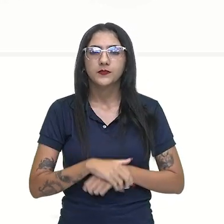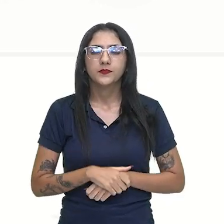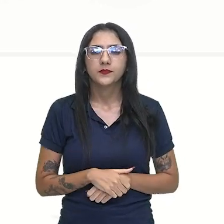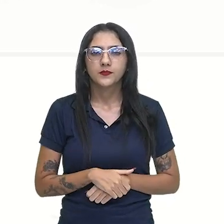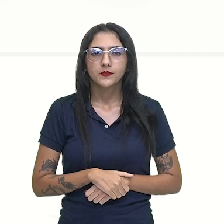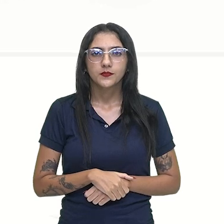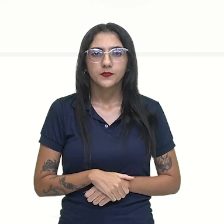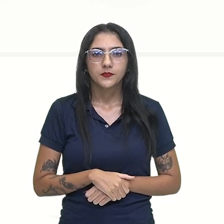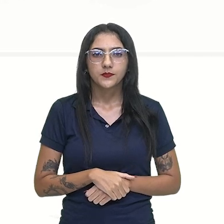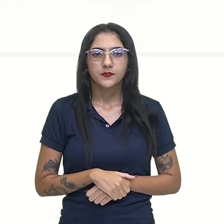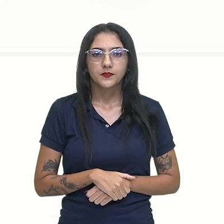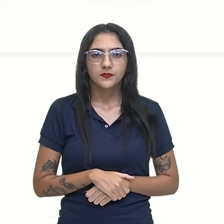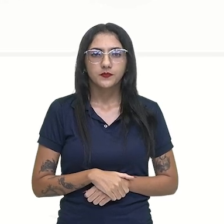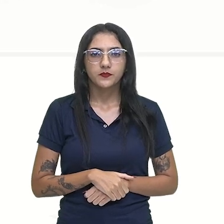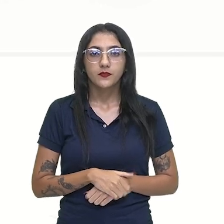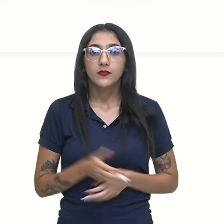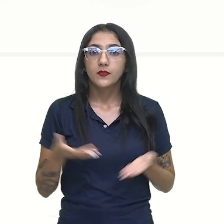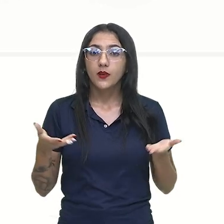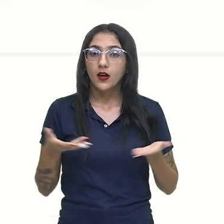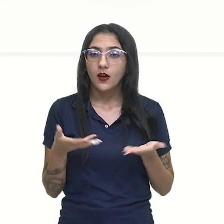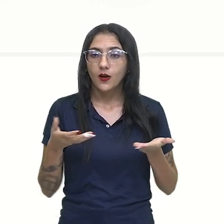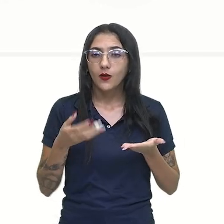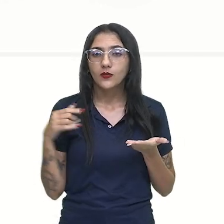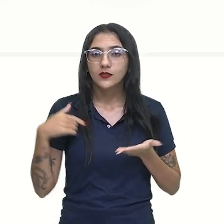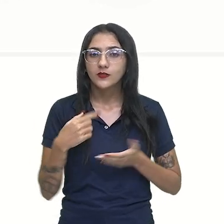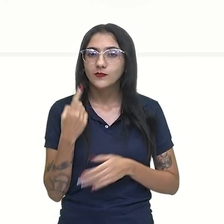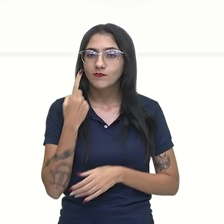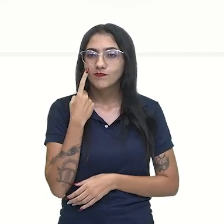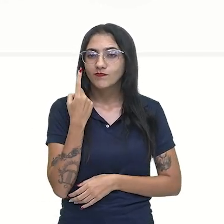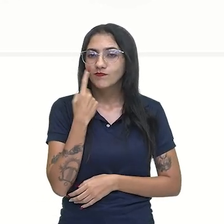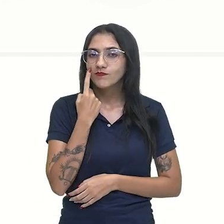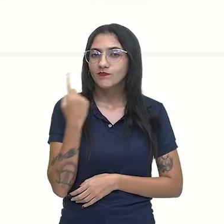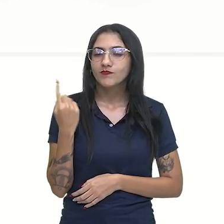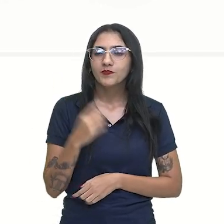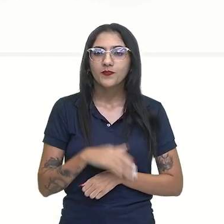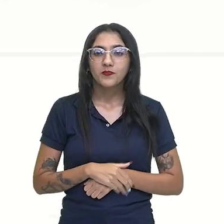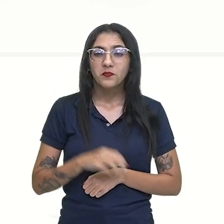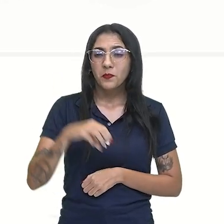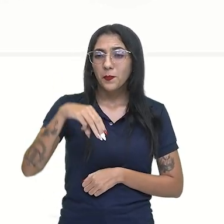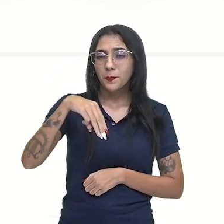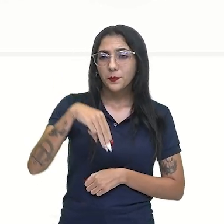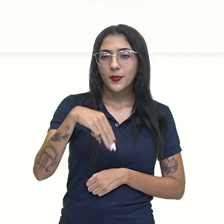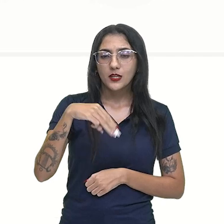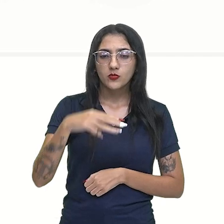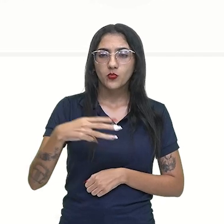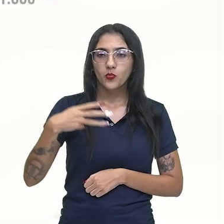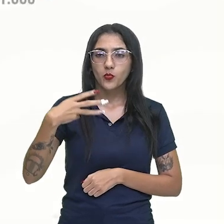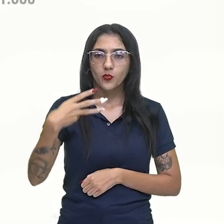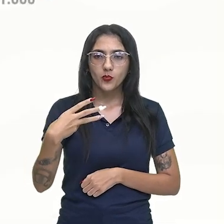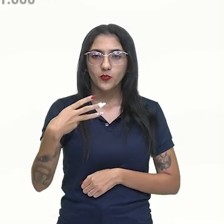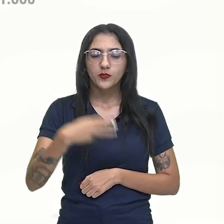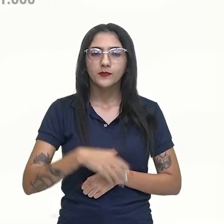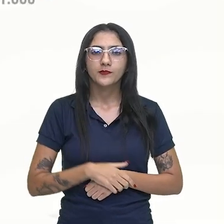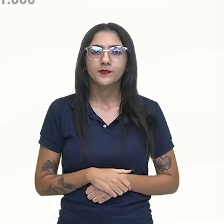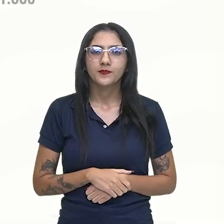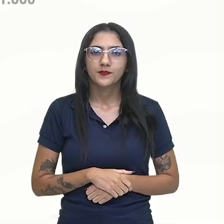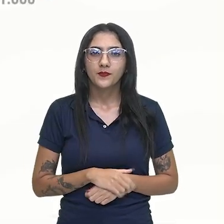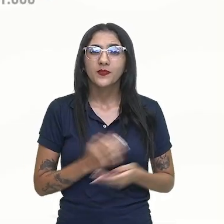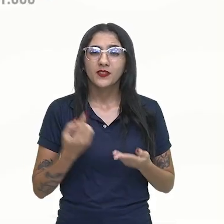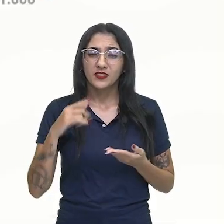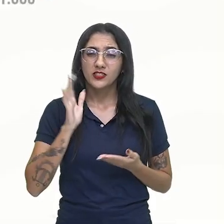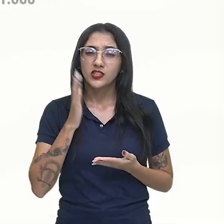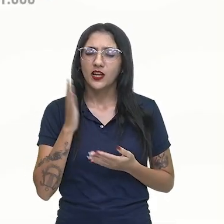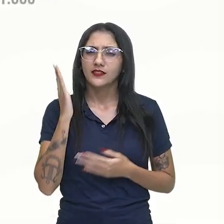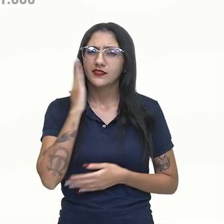E agora nós estamos aqui diante do metro cúbico. Então, eu acho que você já entendeu o que